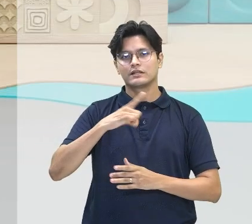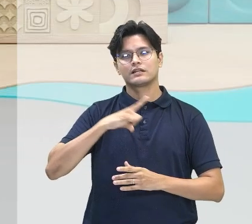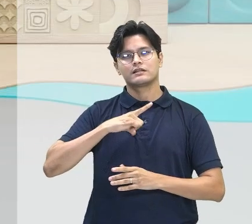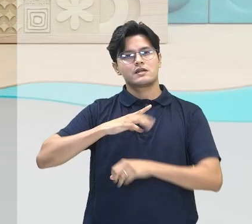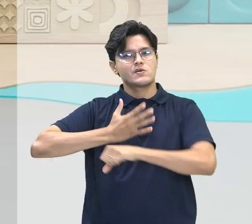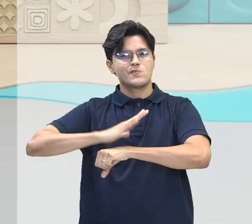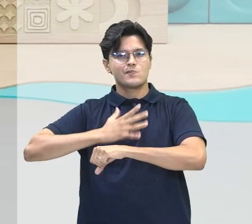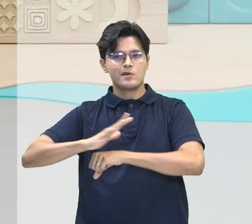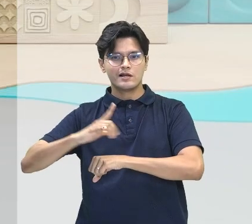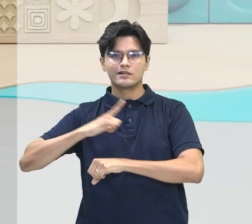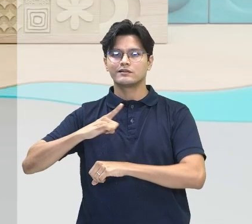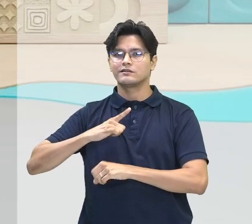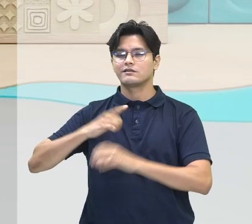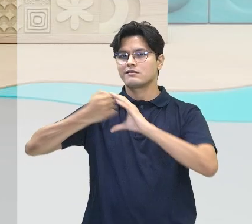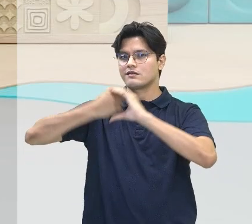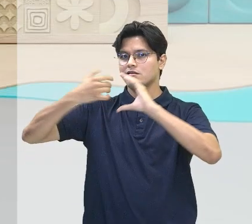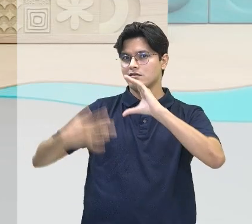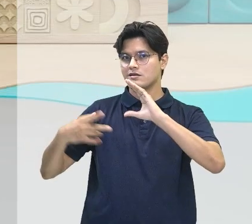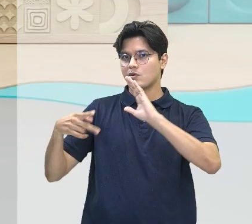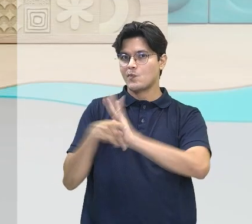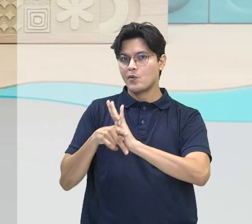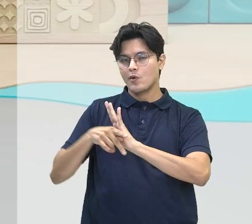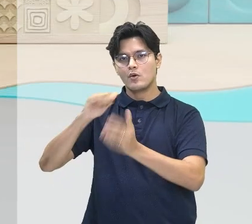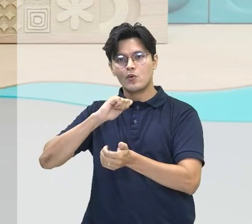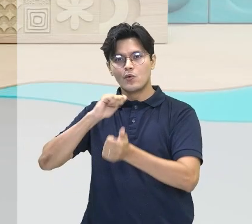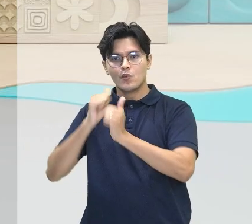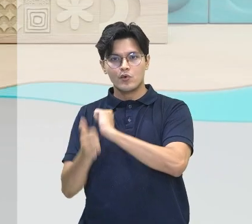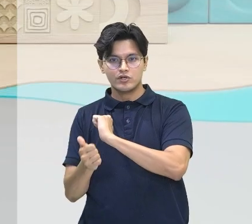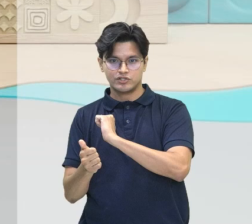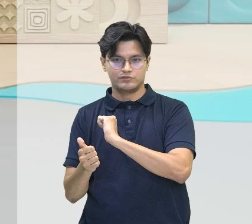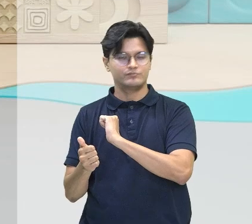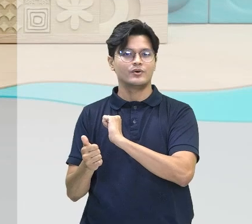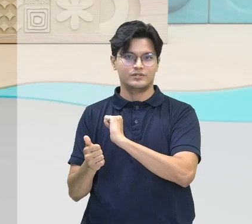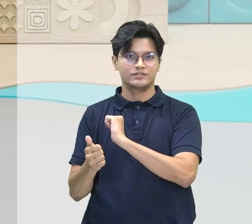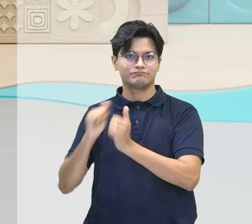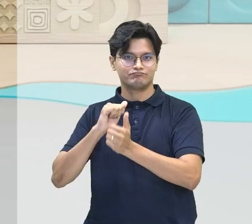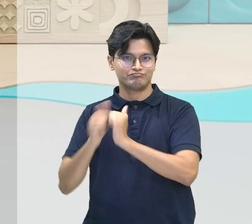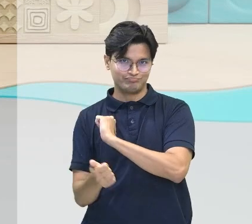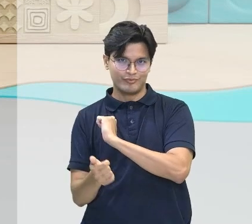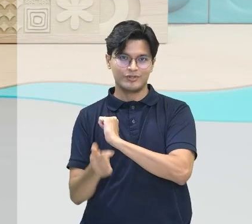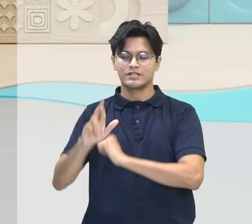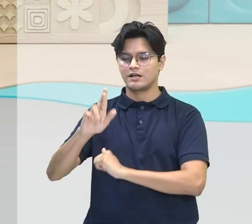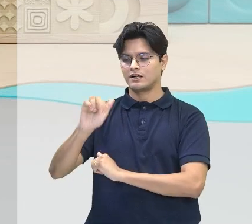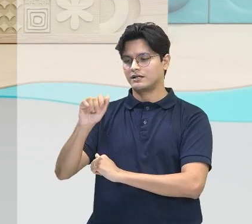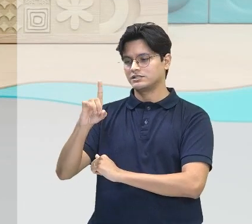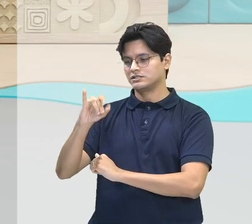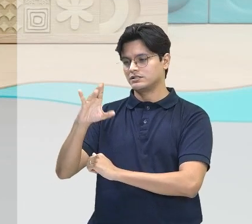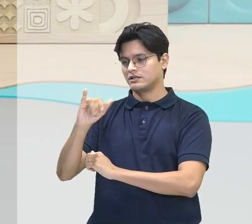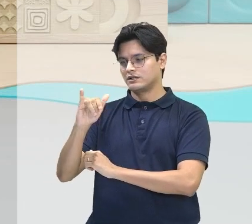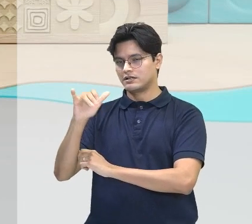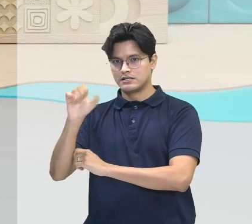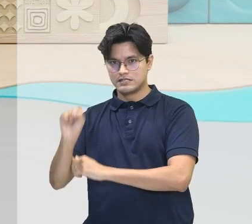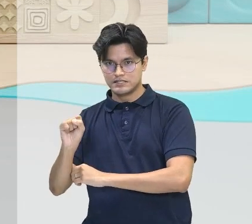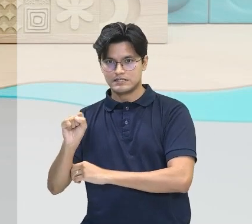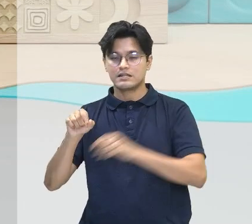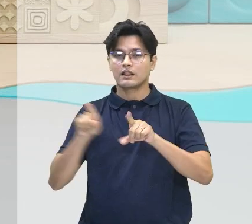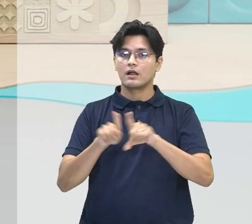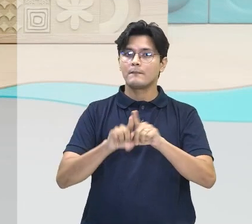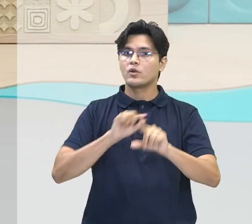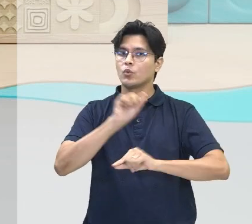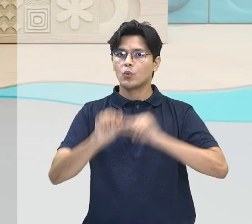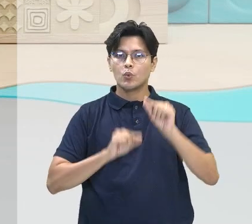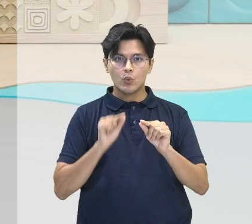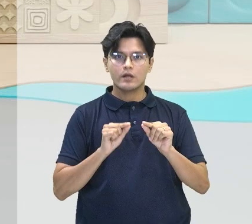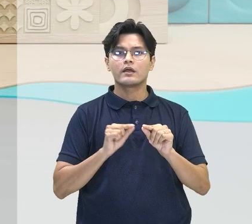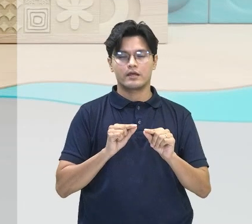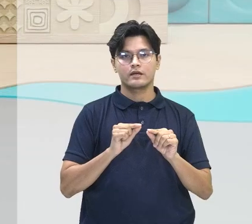ali, mesclar características dos esportes que são chamados de esportes radicais e também de atividades ao ar livre, porque